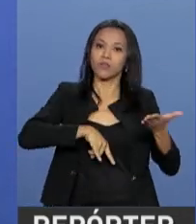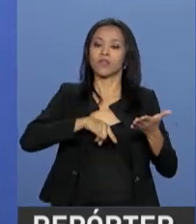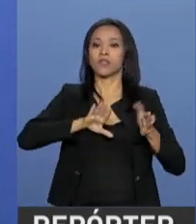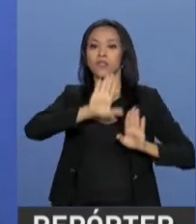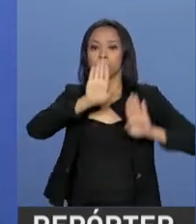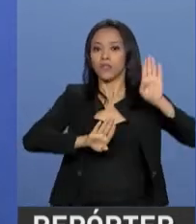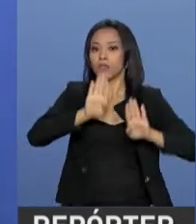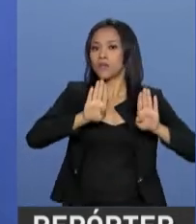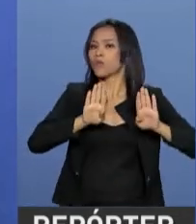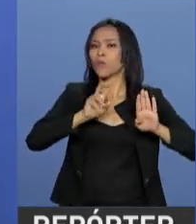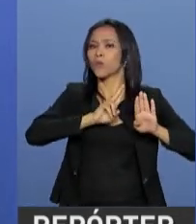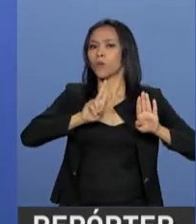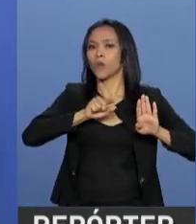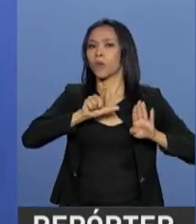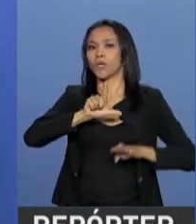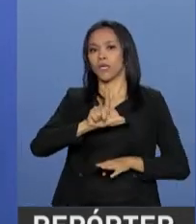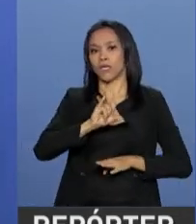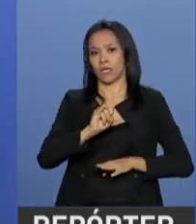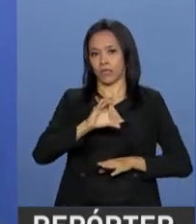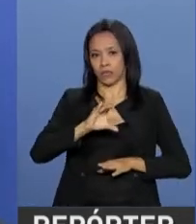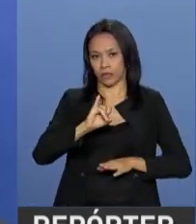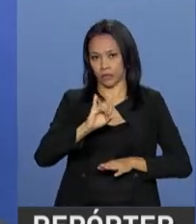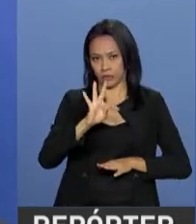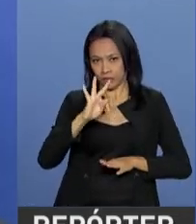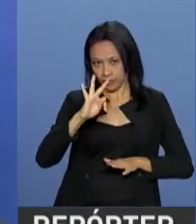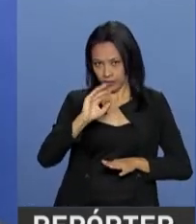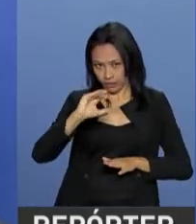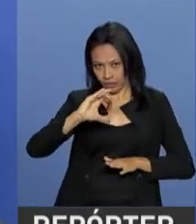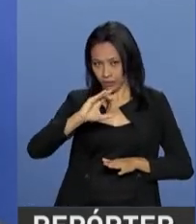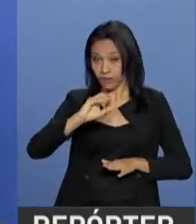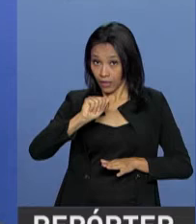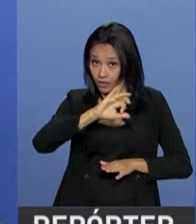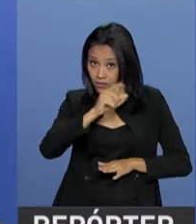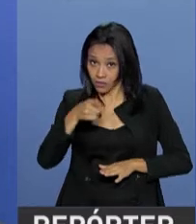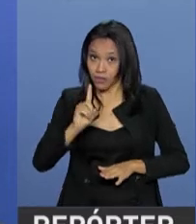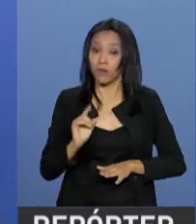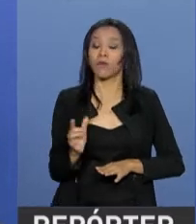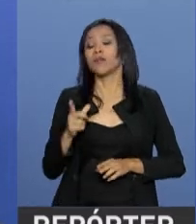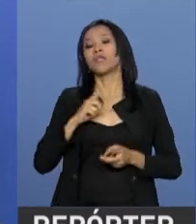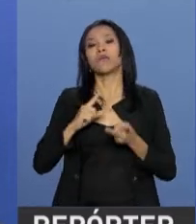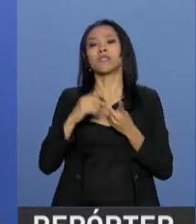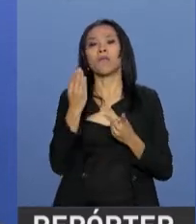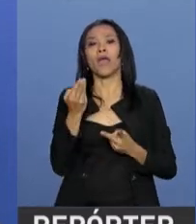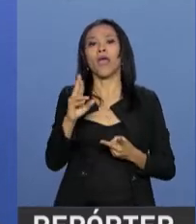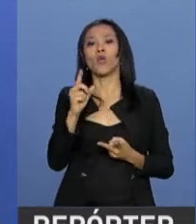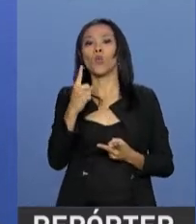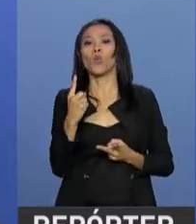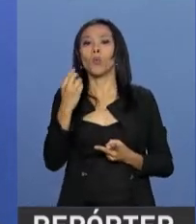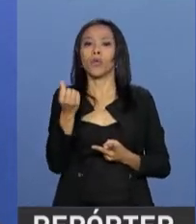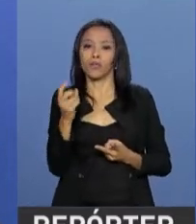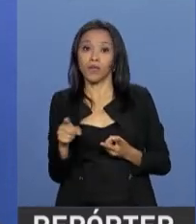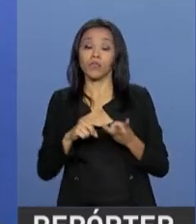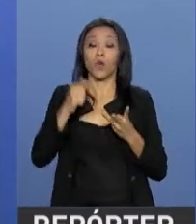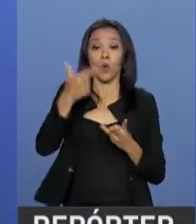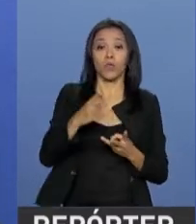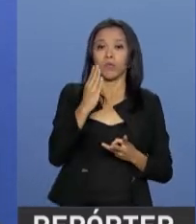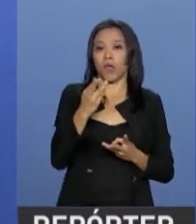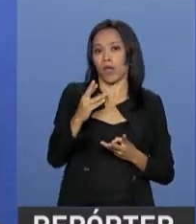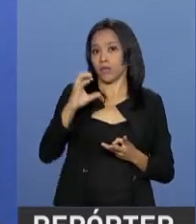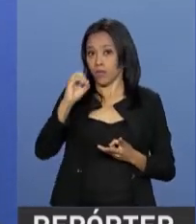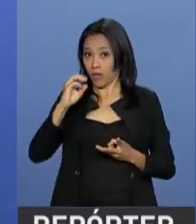especificamente é nós temos a br 163 br 0 40 mas